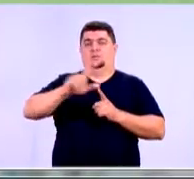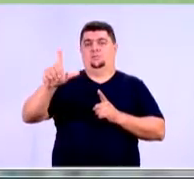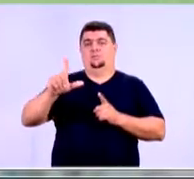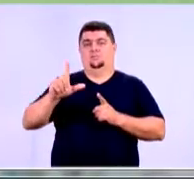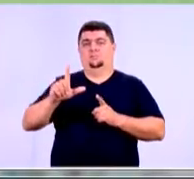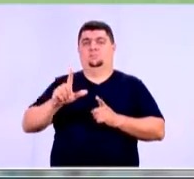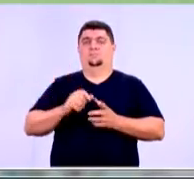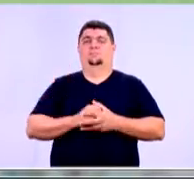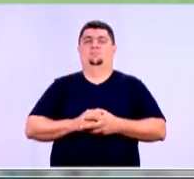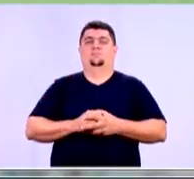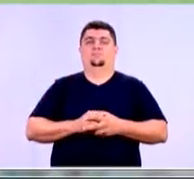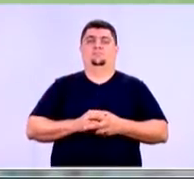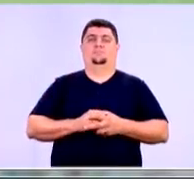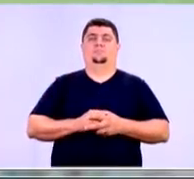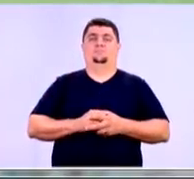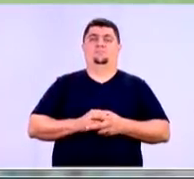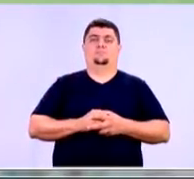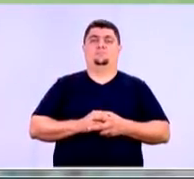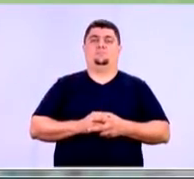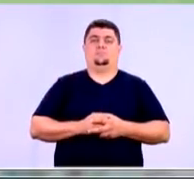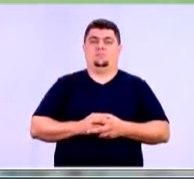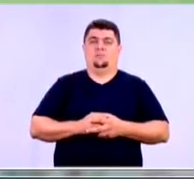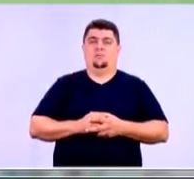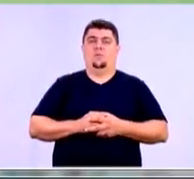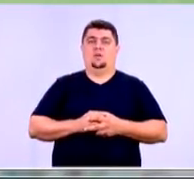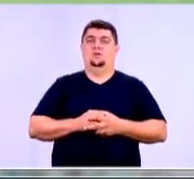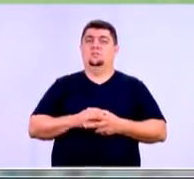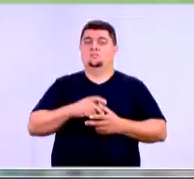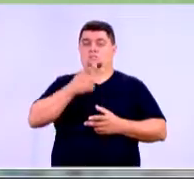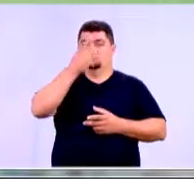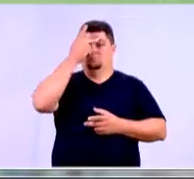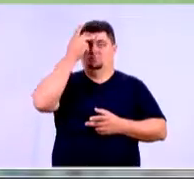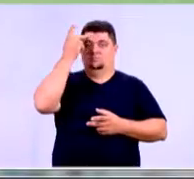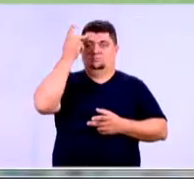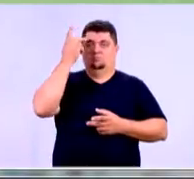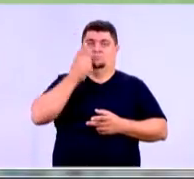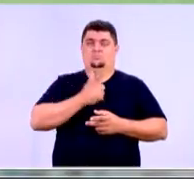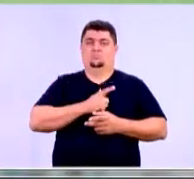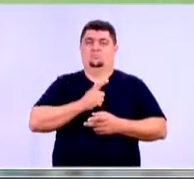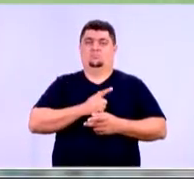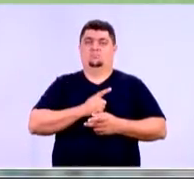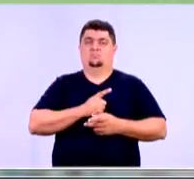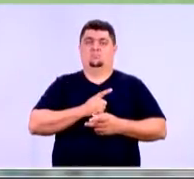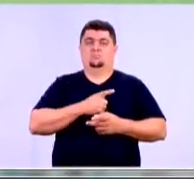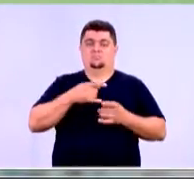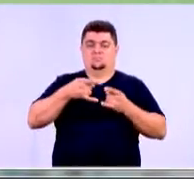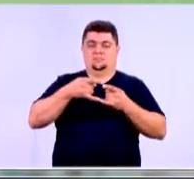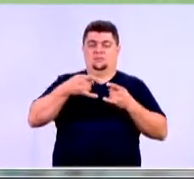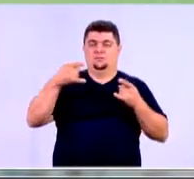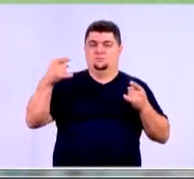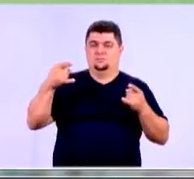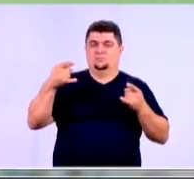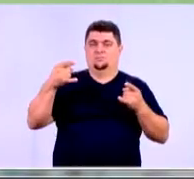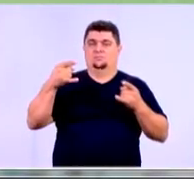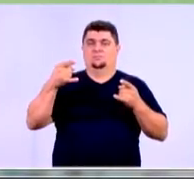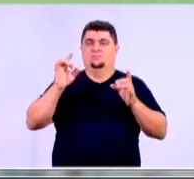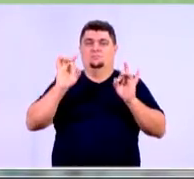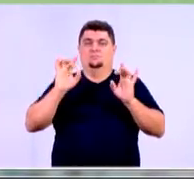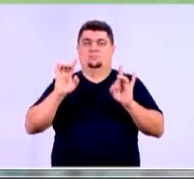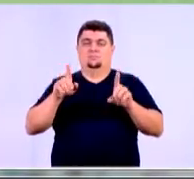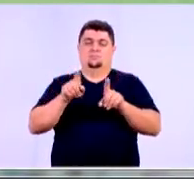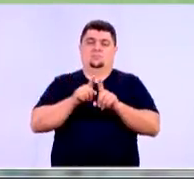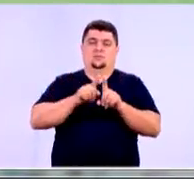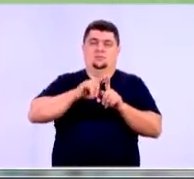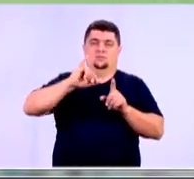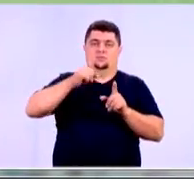por mês, com o pagamento de cheque especial e de